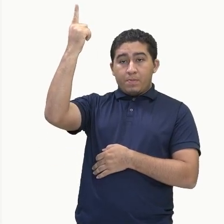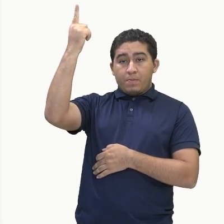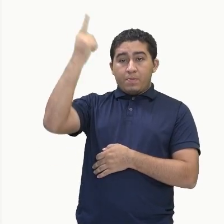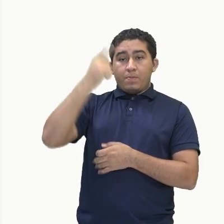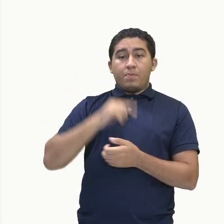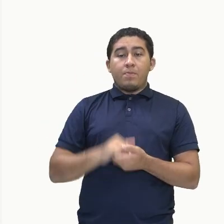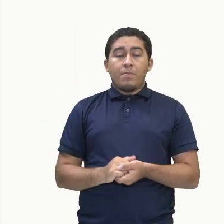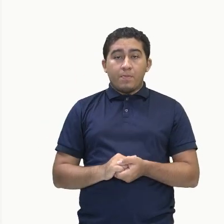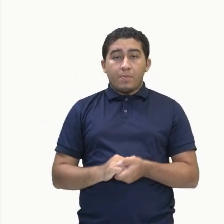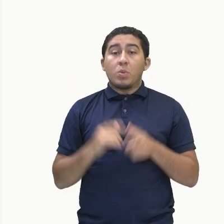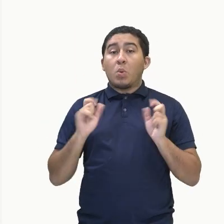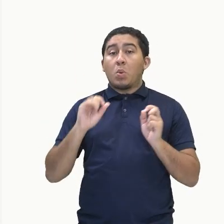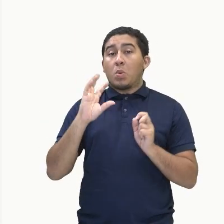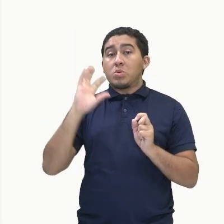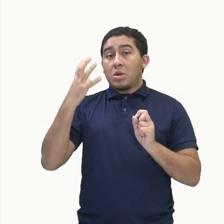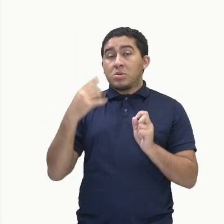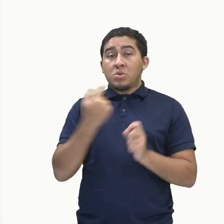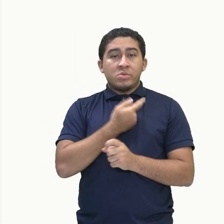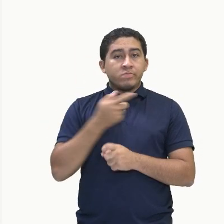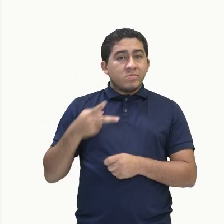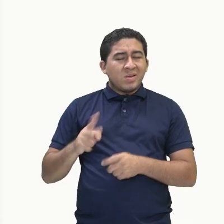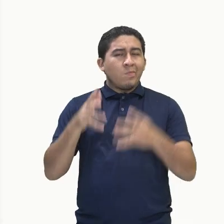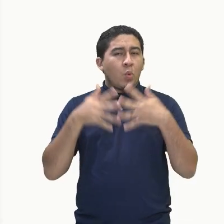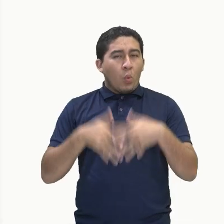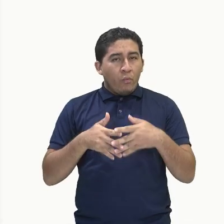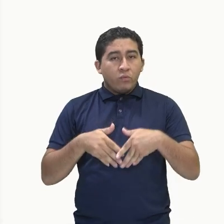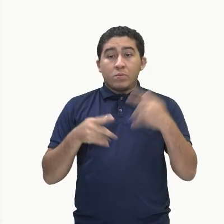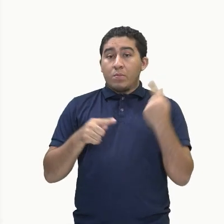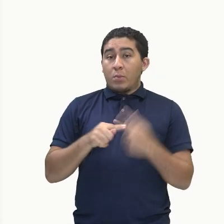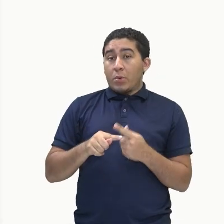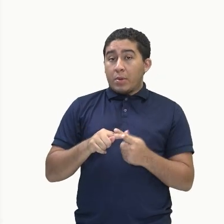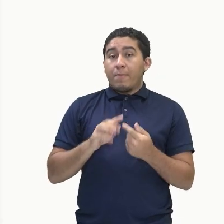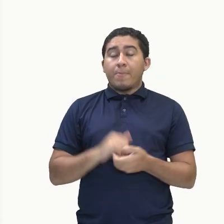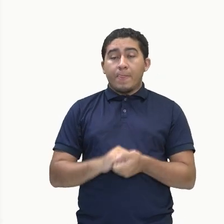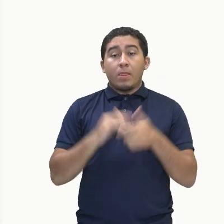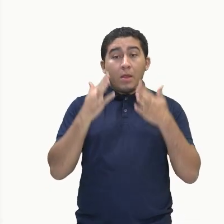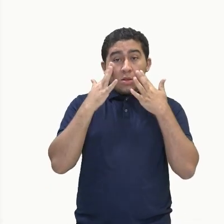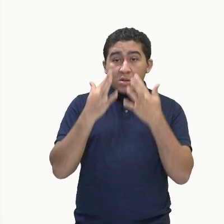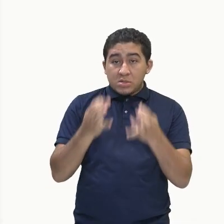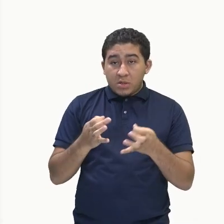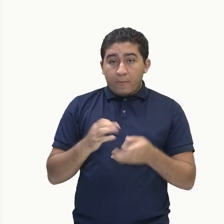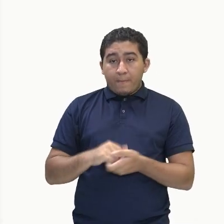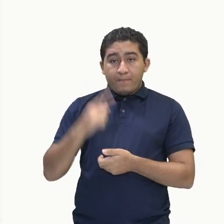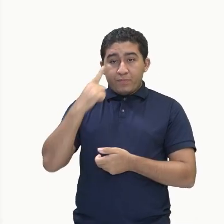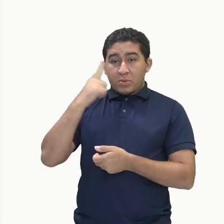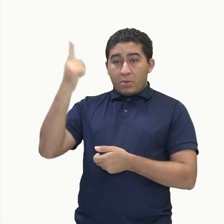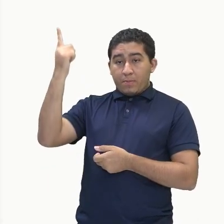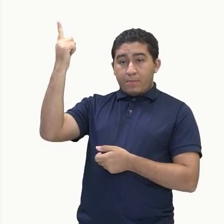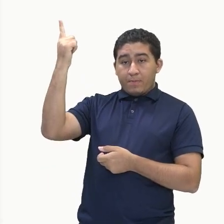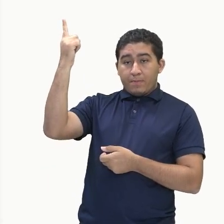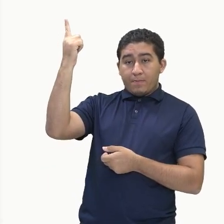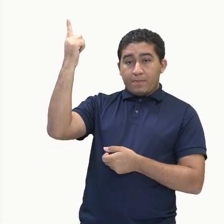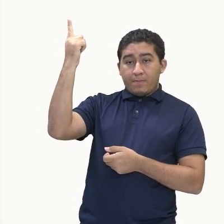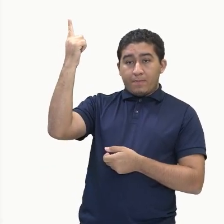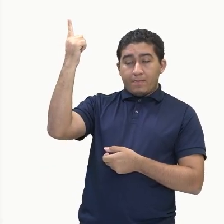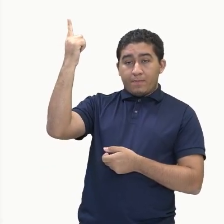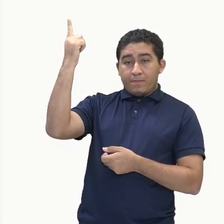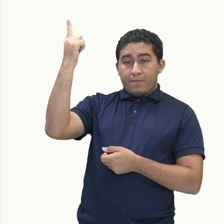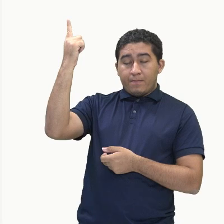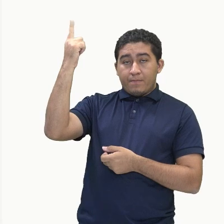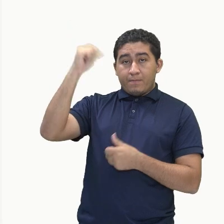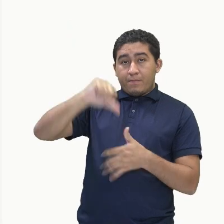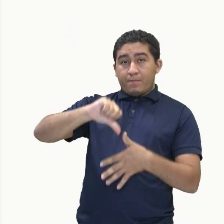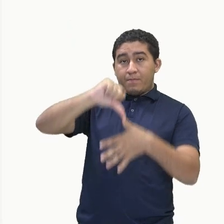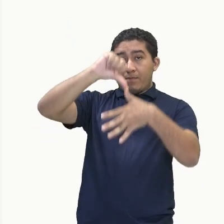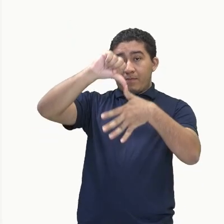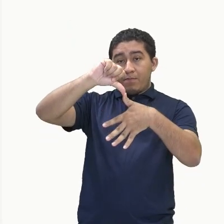data, a gente sempre fica confuso, porque, olha, observem aqui, olha, eu vou circular para vocês a América do Sul.